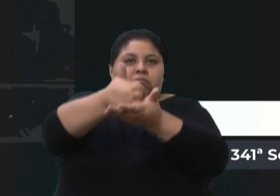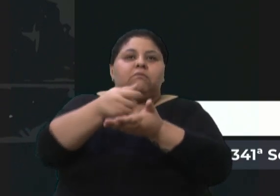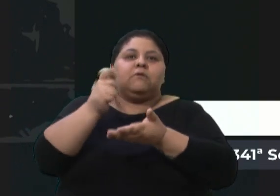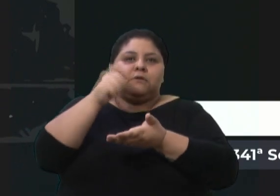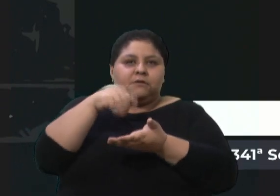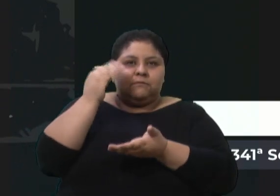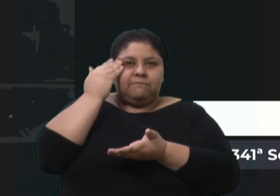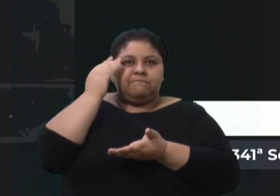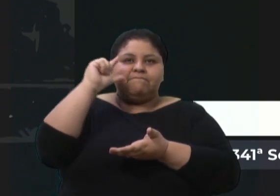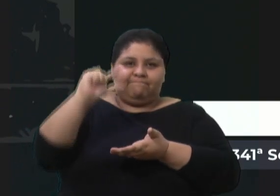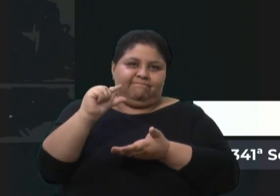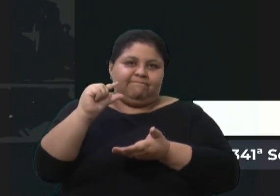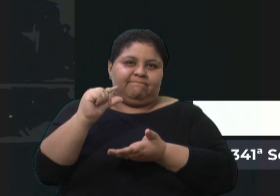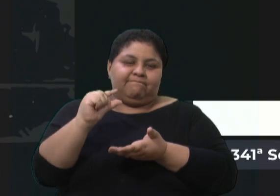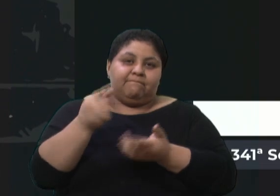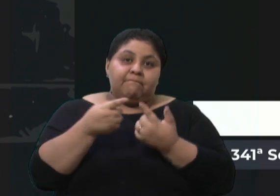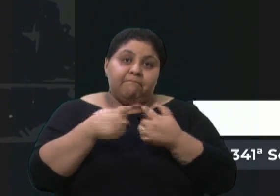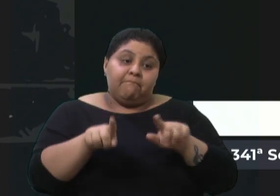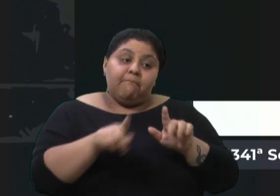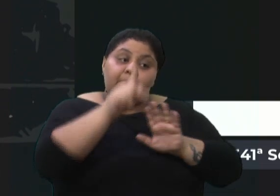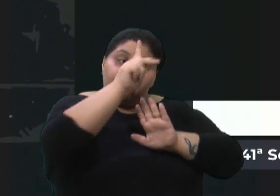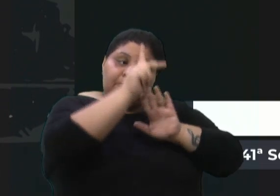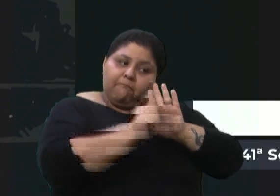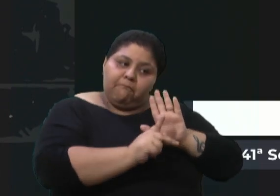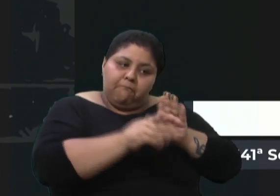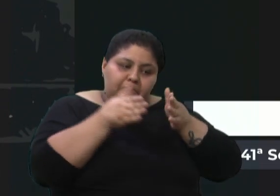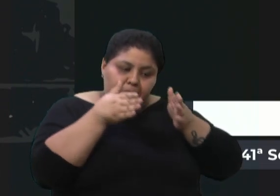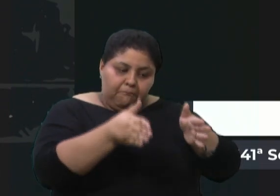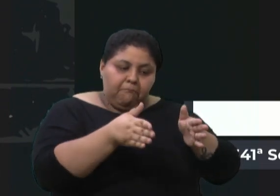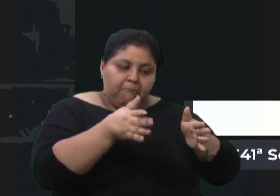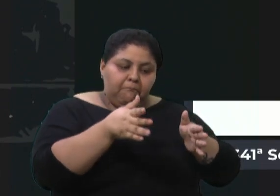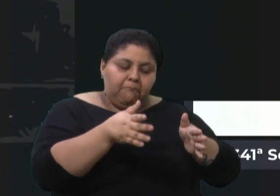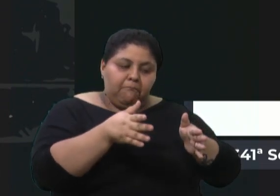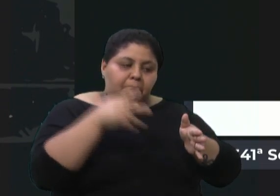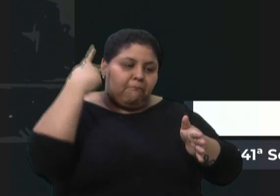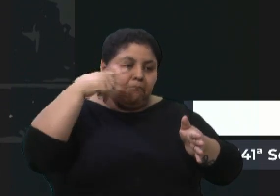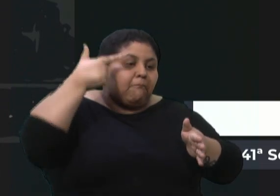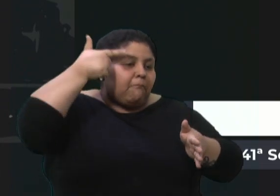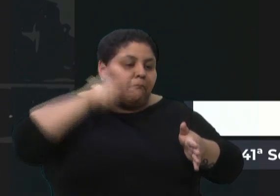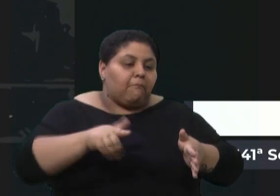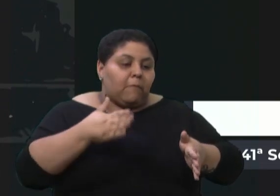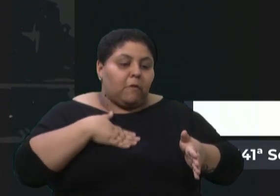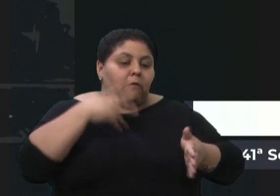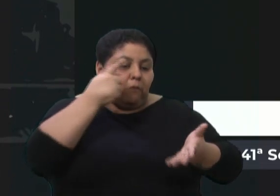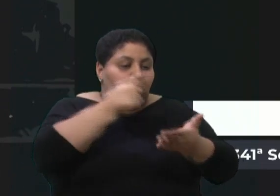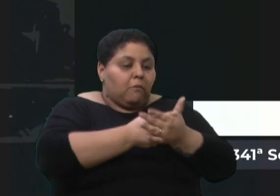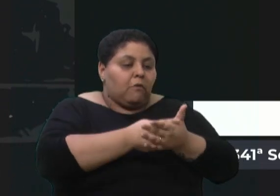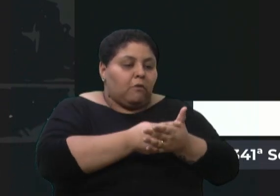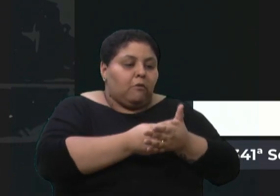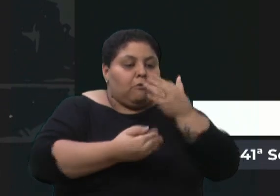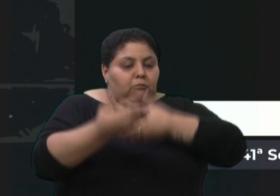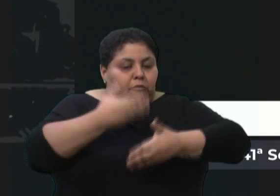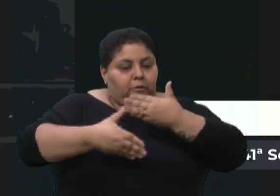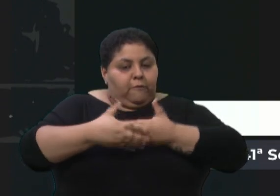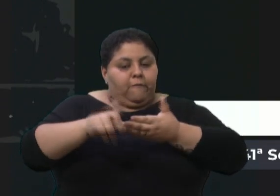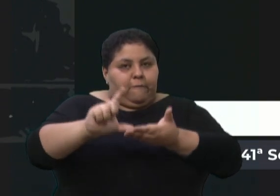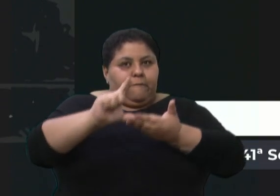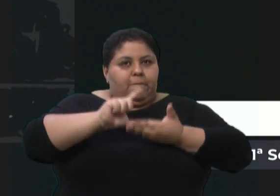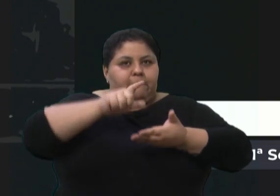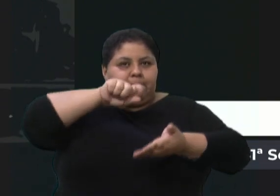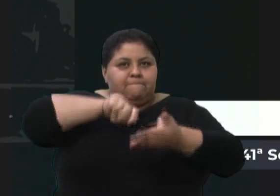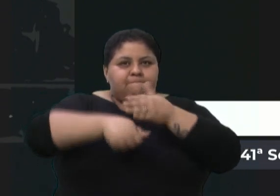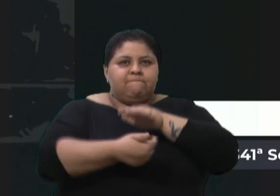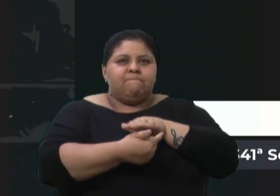pouco. Mas quanto ao projeto específico do vereador Lucas, eu concordo porque envolve recursos públicos, então